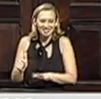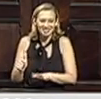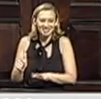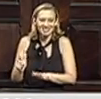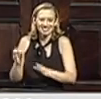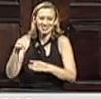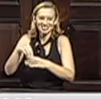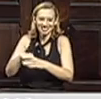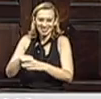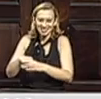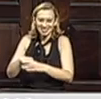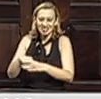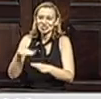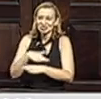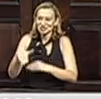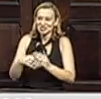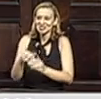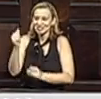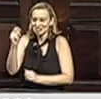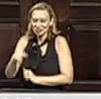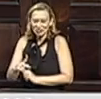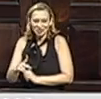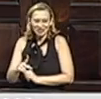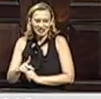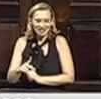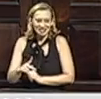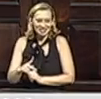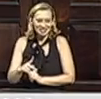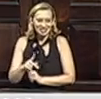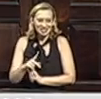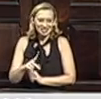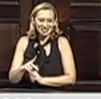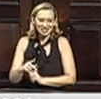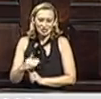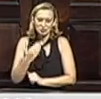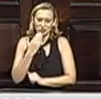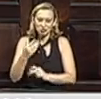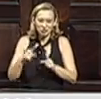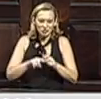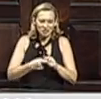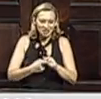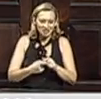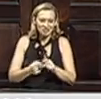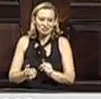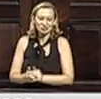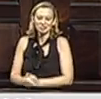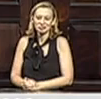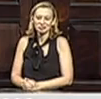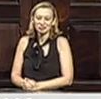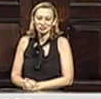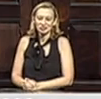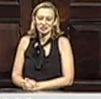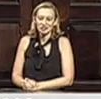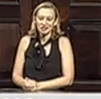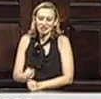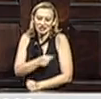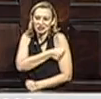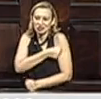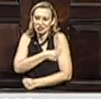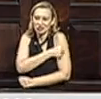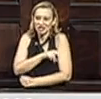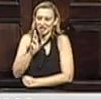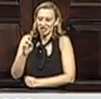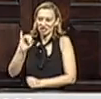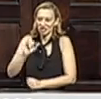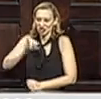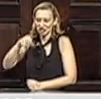Em votação, os senhores que aprovam, permaneçam como estão. Rejeitada. Verificação pedida pela deputada enfermeira Rejane. Atenção, senhores